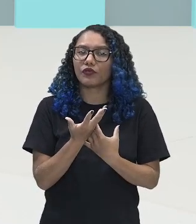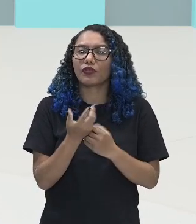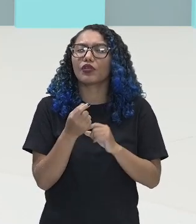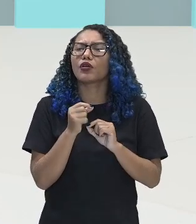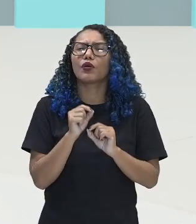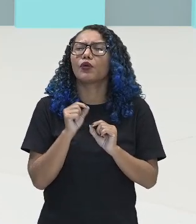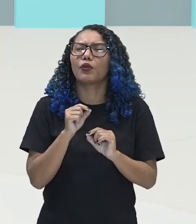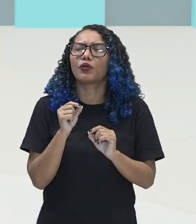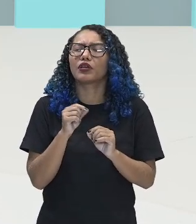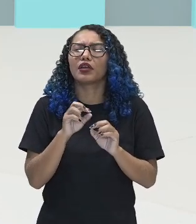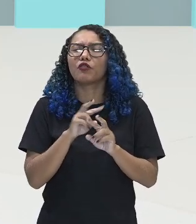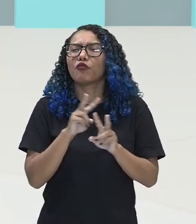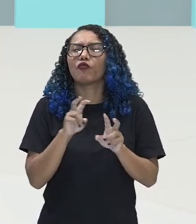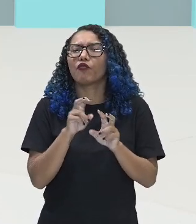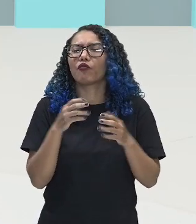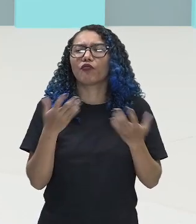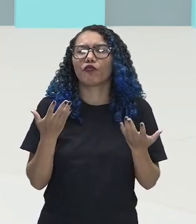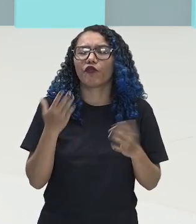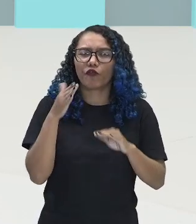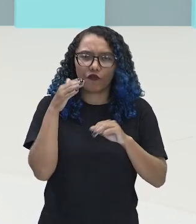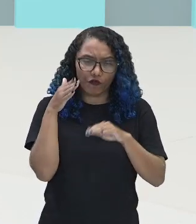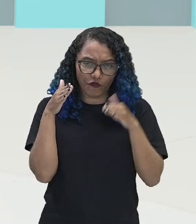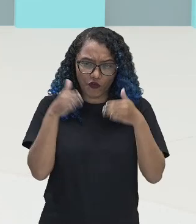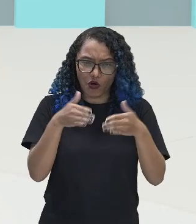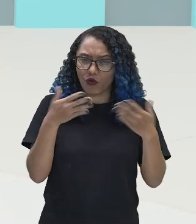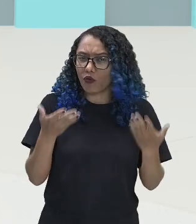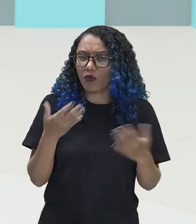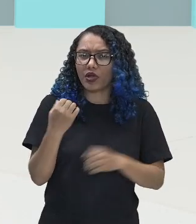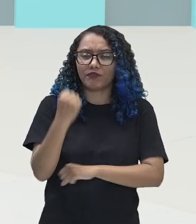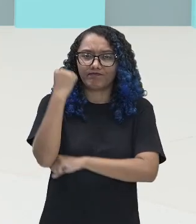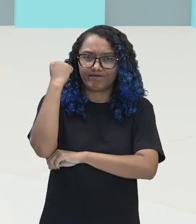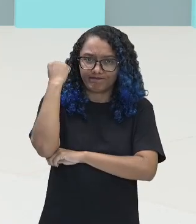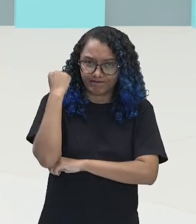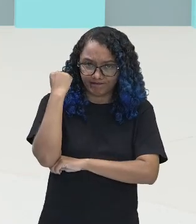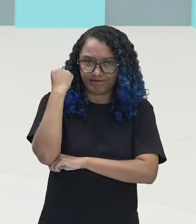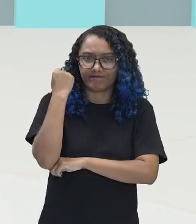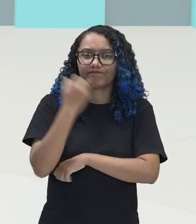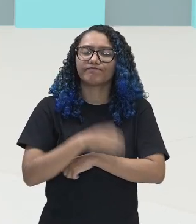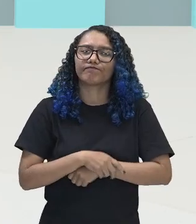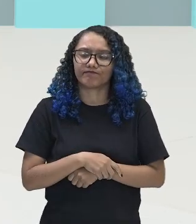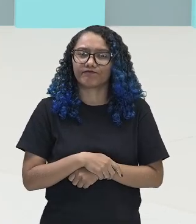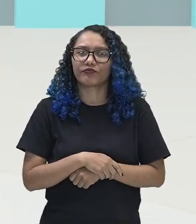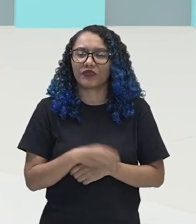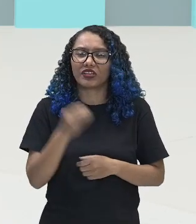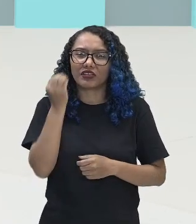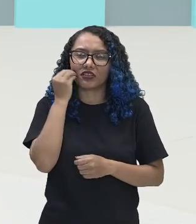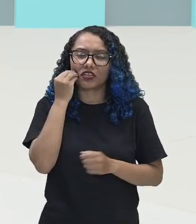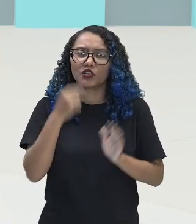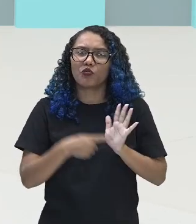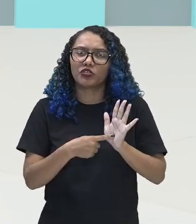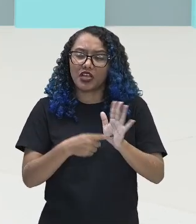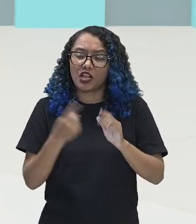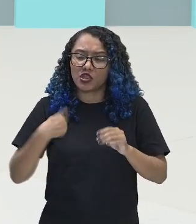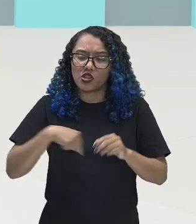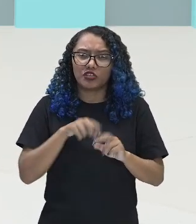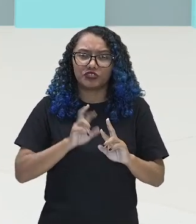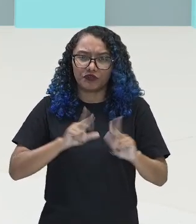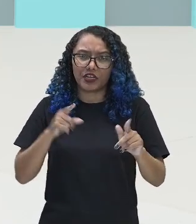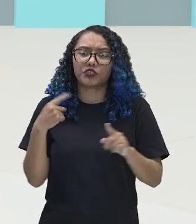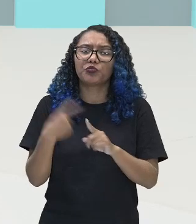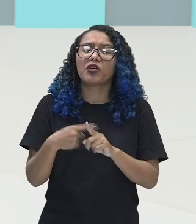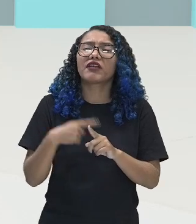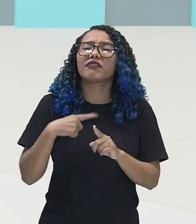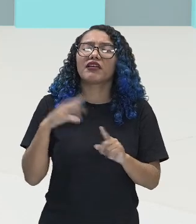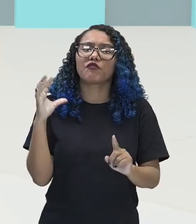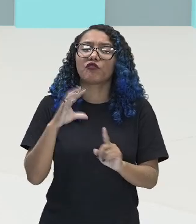resistência, basicamente. Nós estamos aqui, mas estamos aqui tentando mostrar que nós somos diferentes, porque com a intromissão de